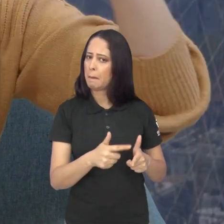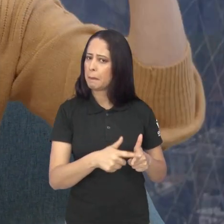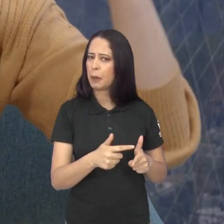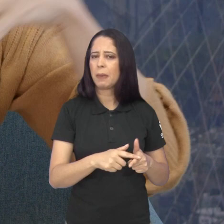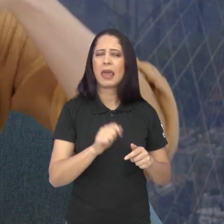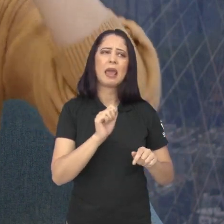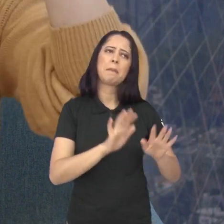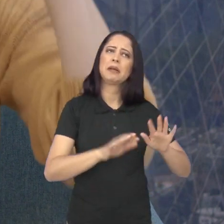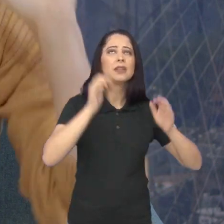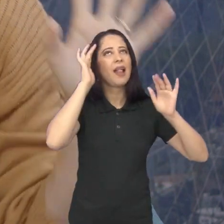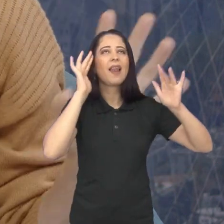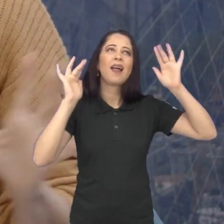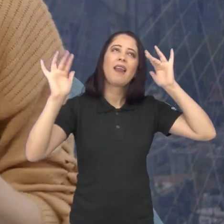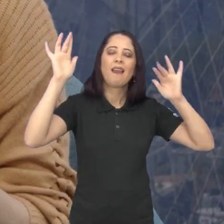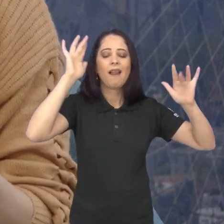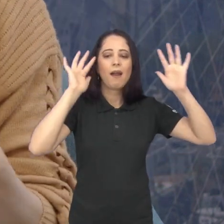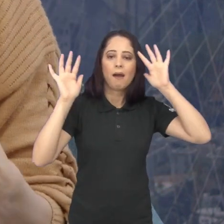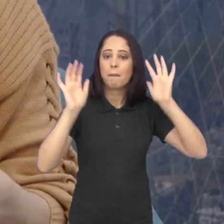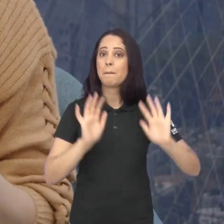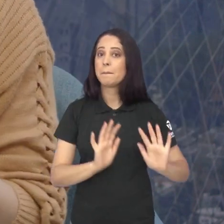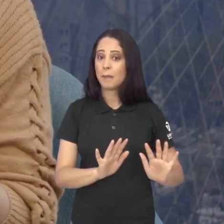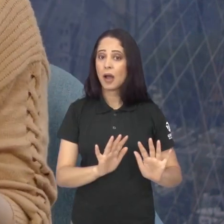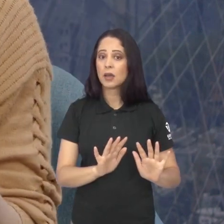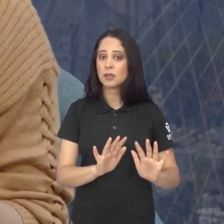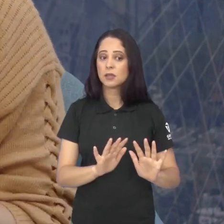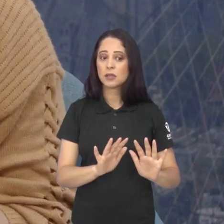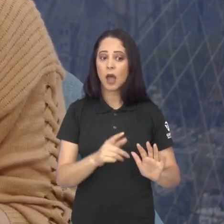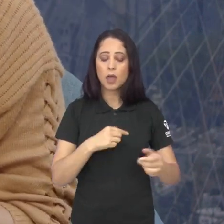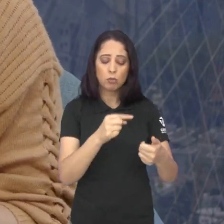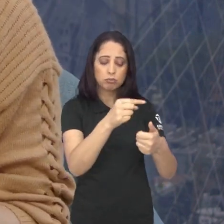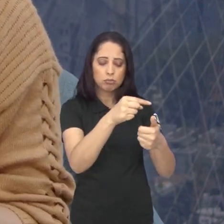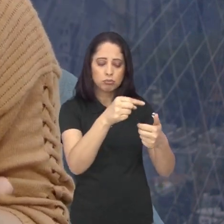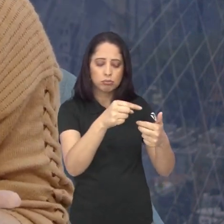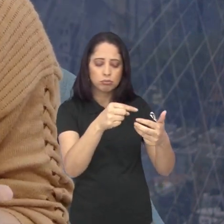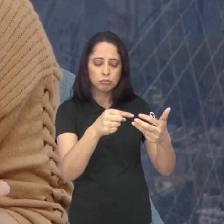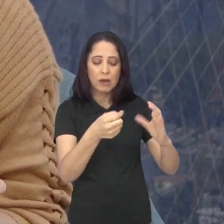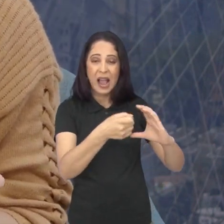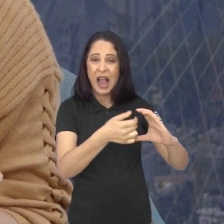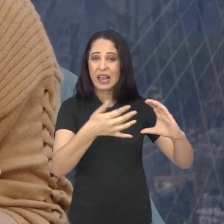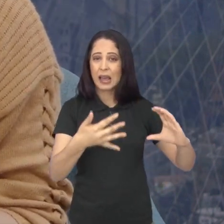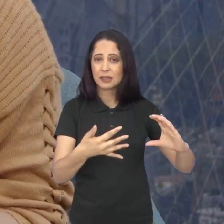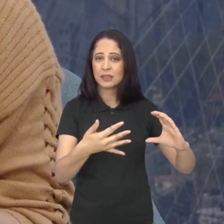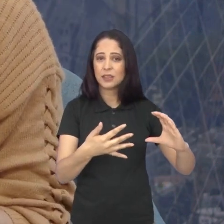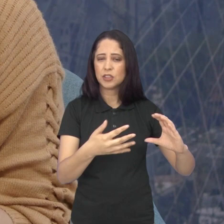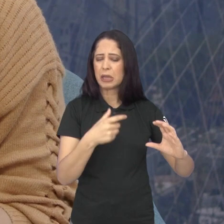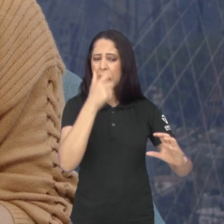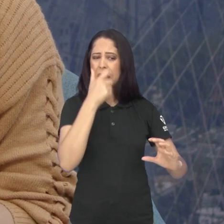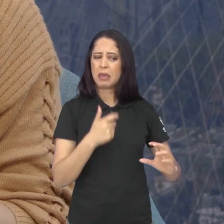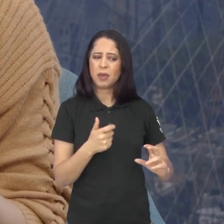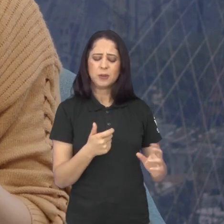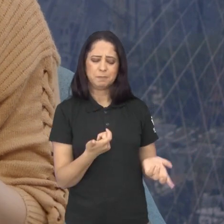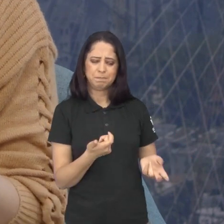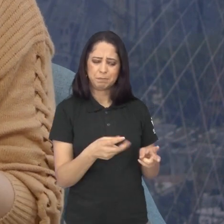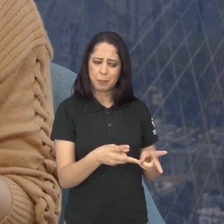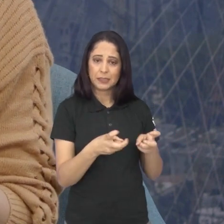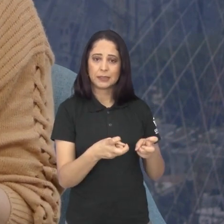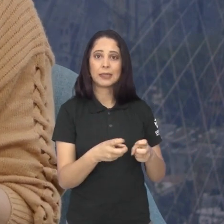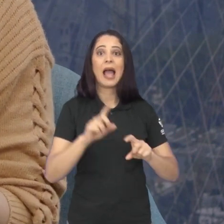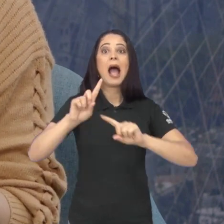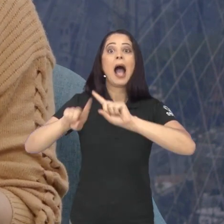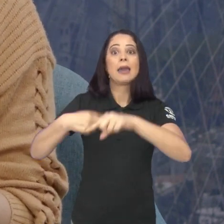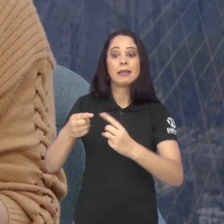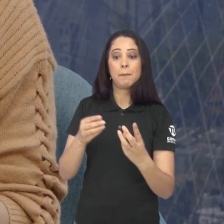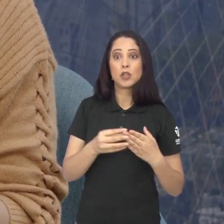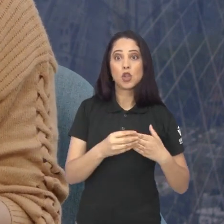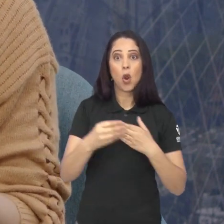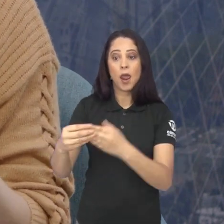tá viajando, tá sonhando com alguma coisa. Mas eram pequenas características que não chamavam tanta atenção pra gente. E só na terceira